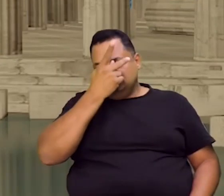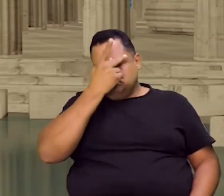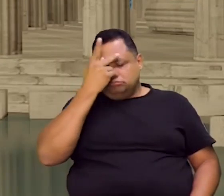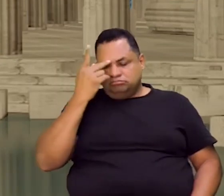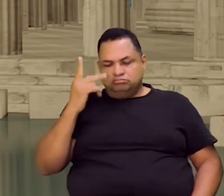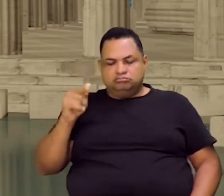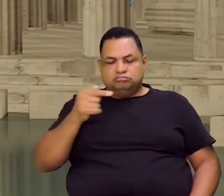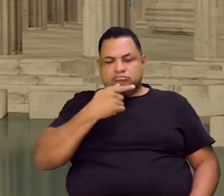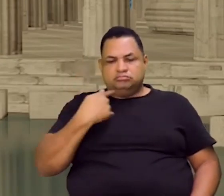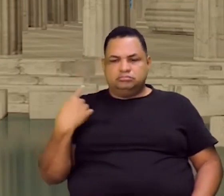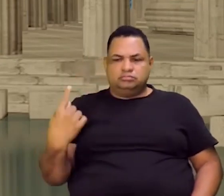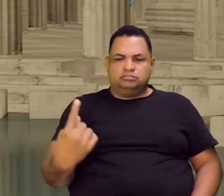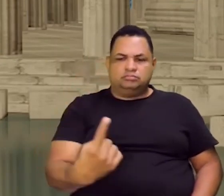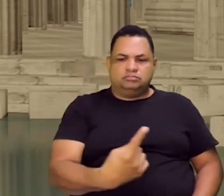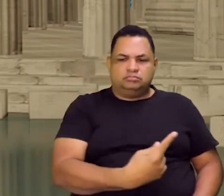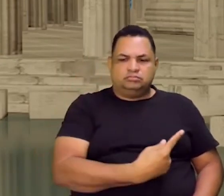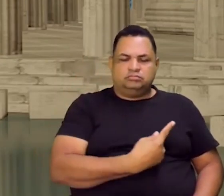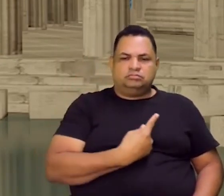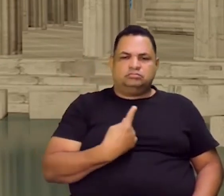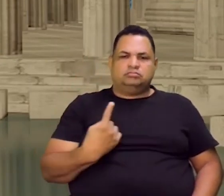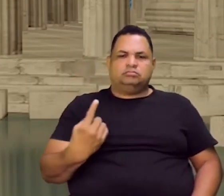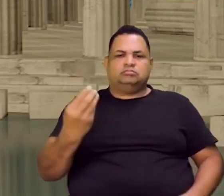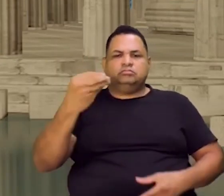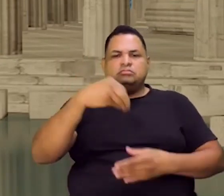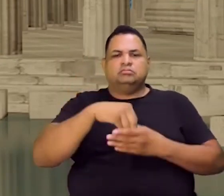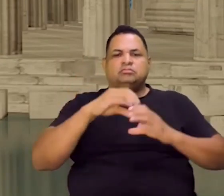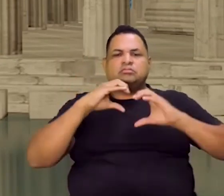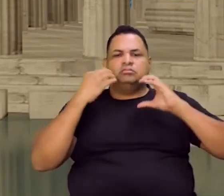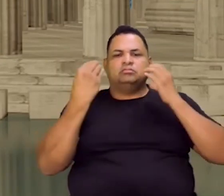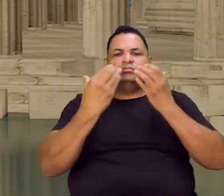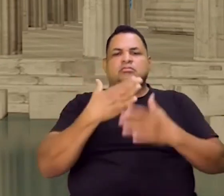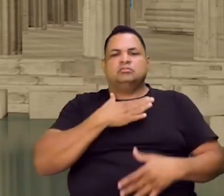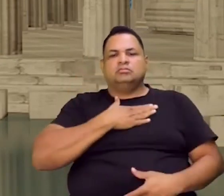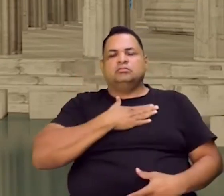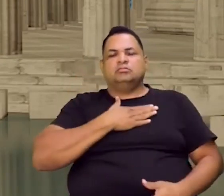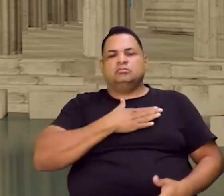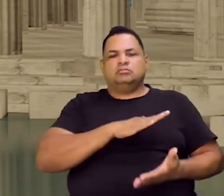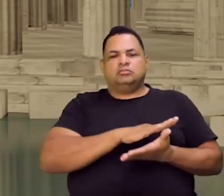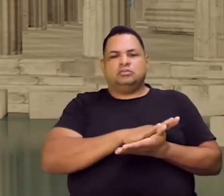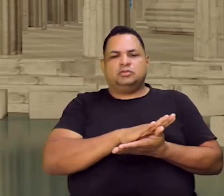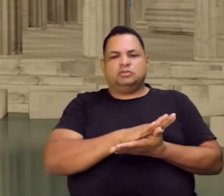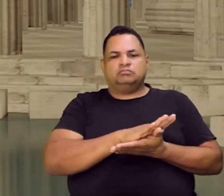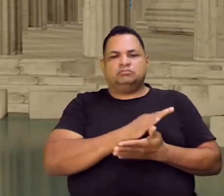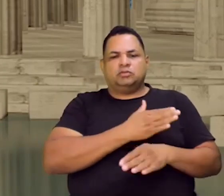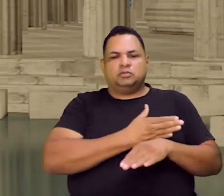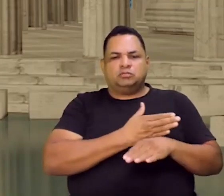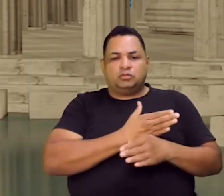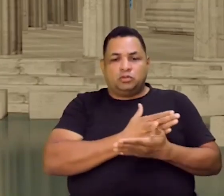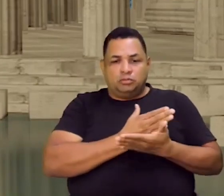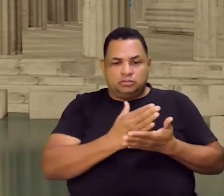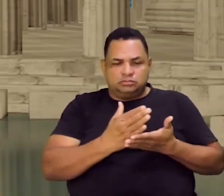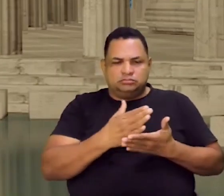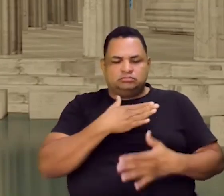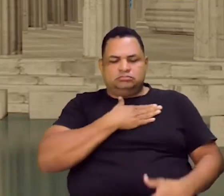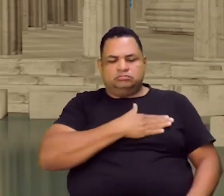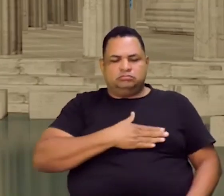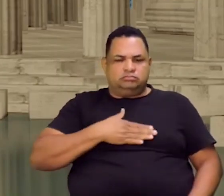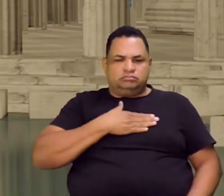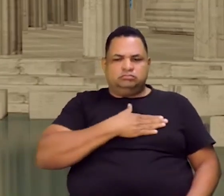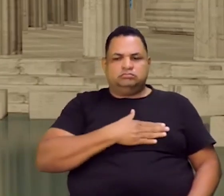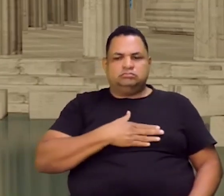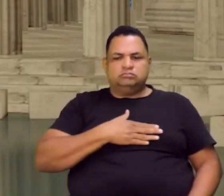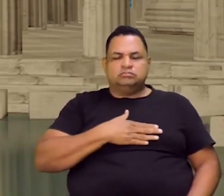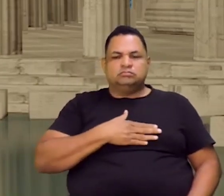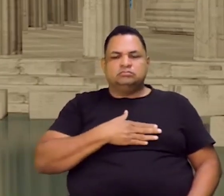torno, suponha que seja aí na sua comunidade, né, começaram a gostar e se interessar. Mais ou menos aconteceu isso lá,